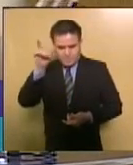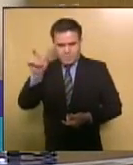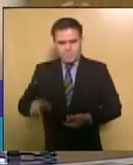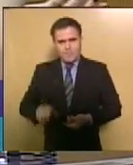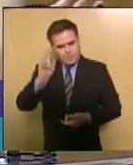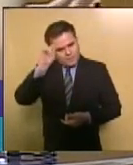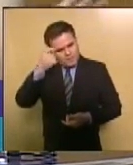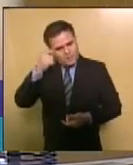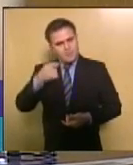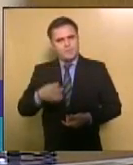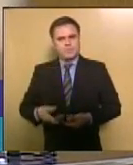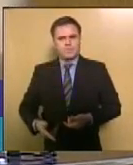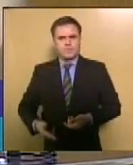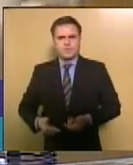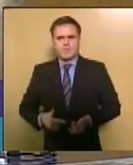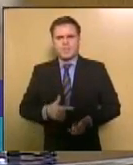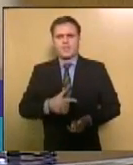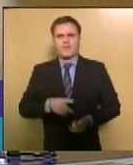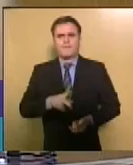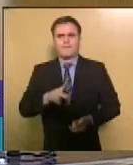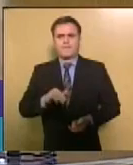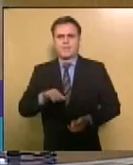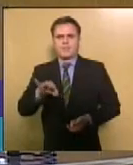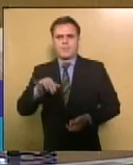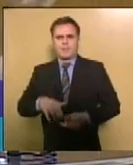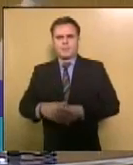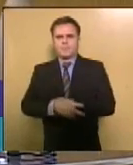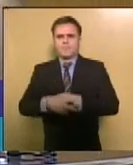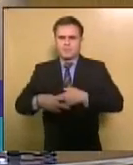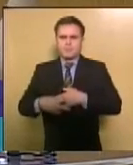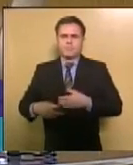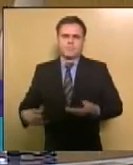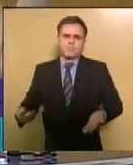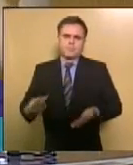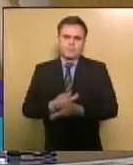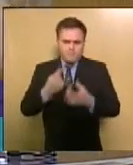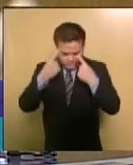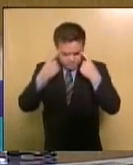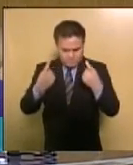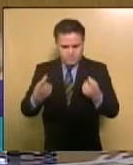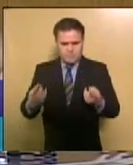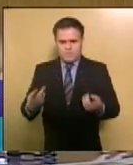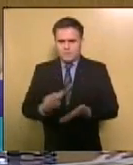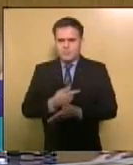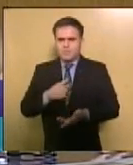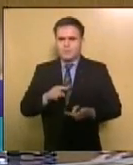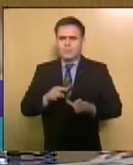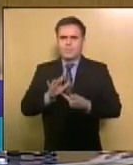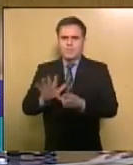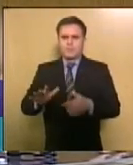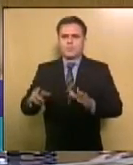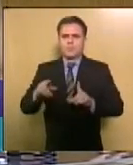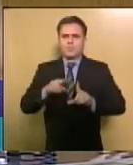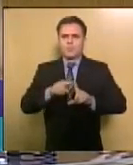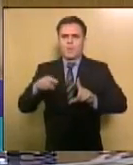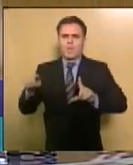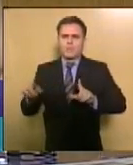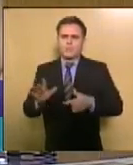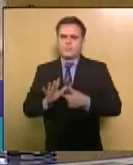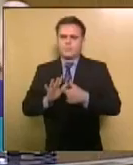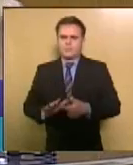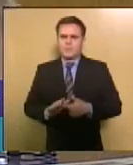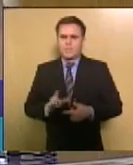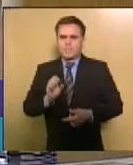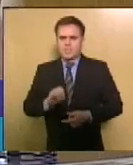negra ser vítima de homicídio em relação a uma pessoa não Negra são muito maiores como mostram esse gráfico se a gente colocar